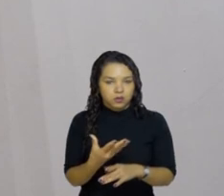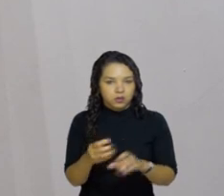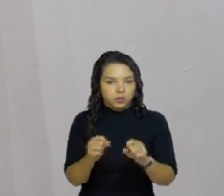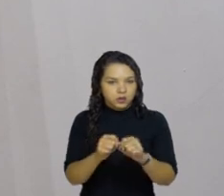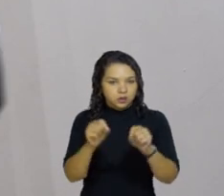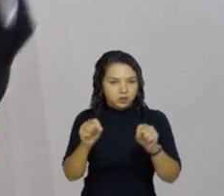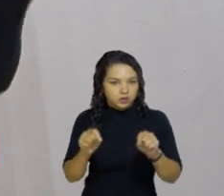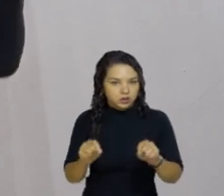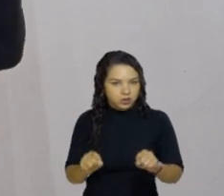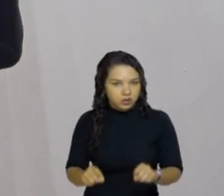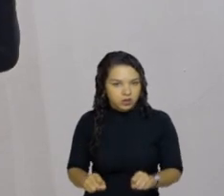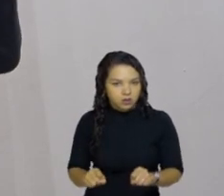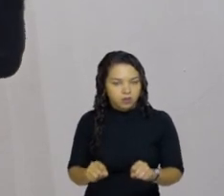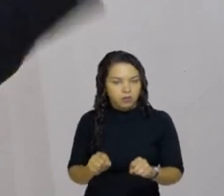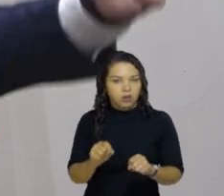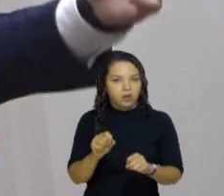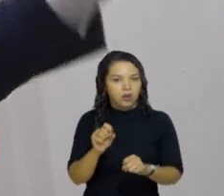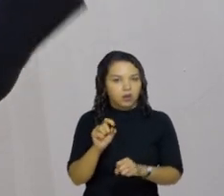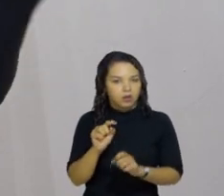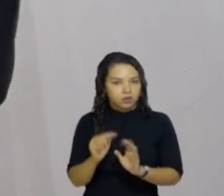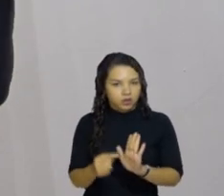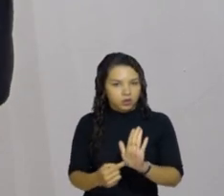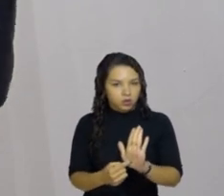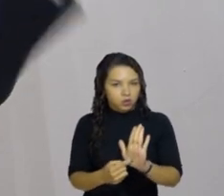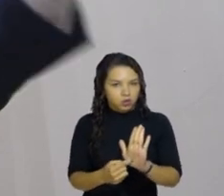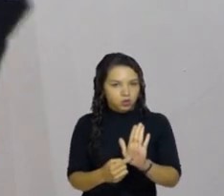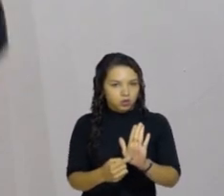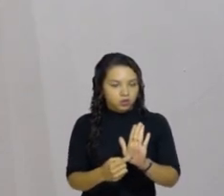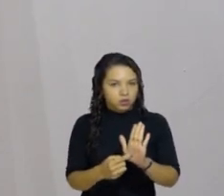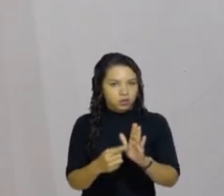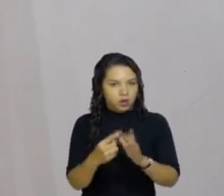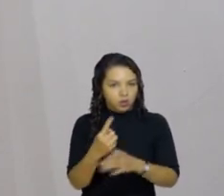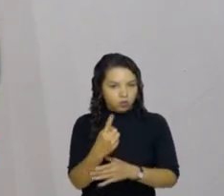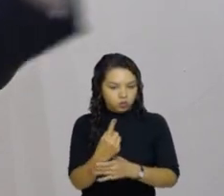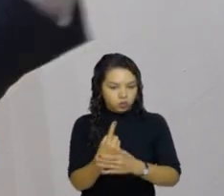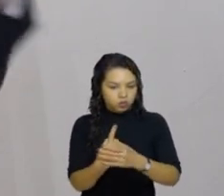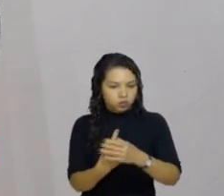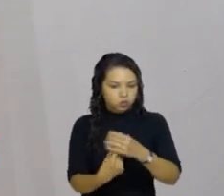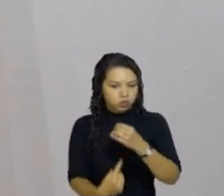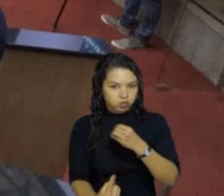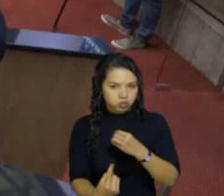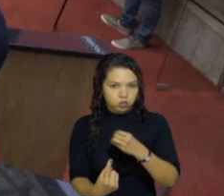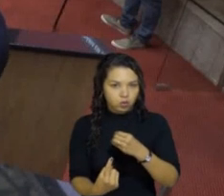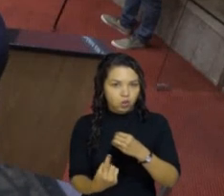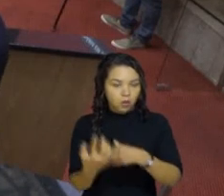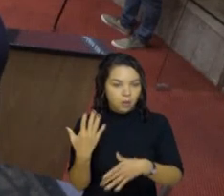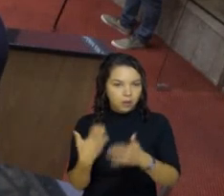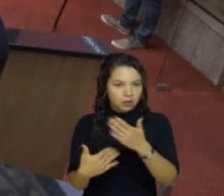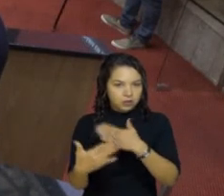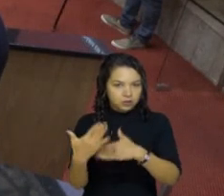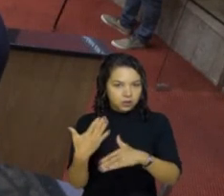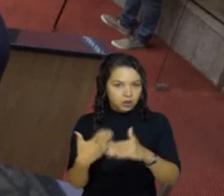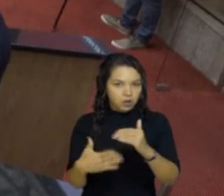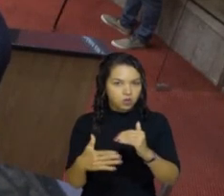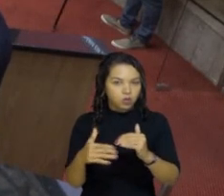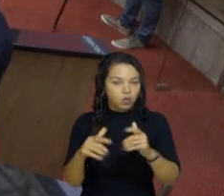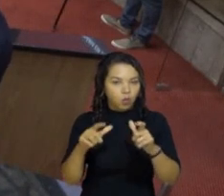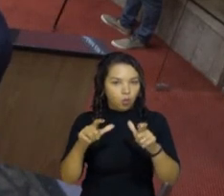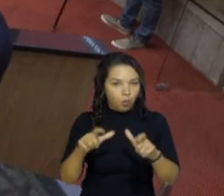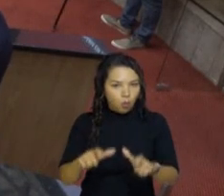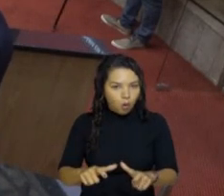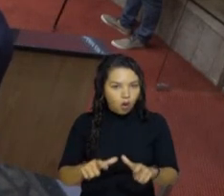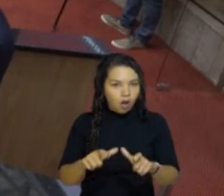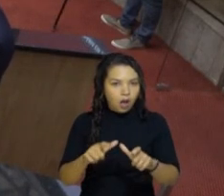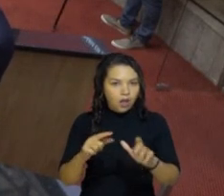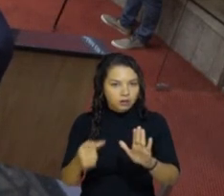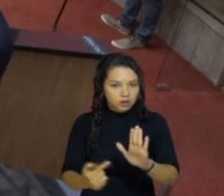Antigamente, deputado Márcio, todos os canais de denúncia tinham bases distintas de